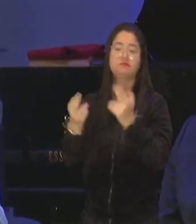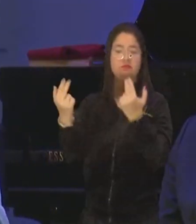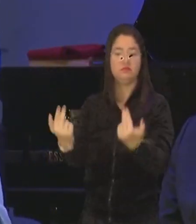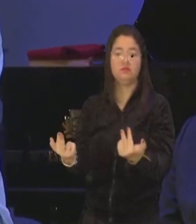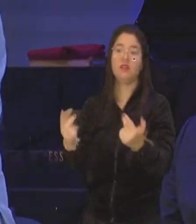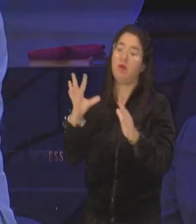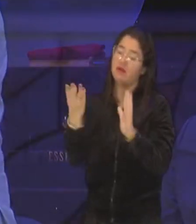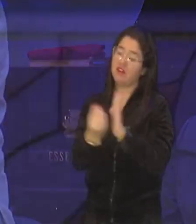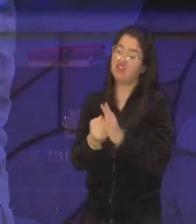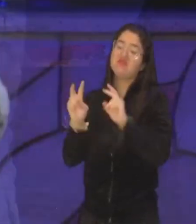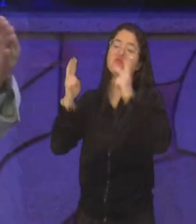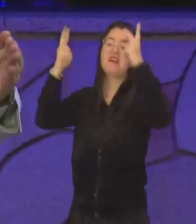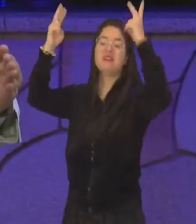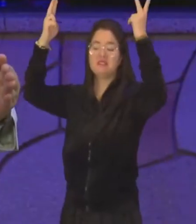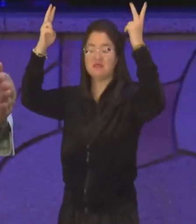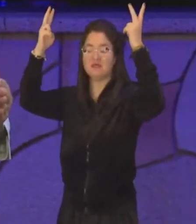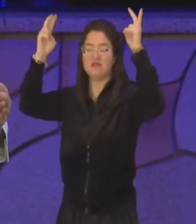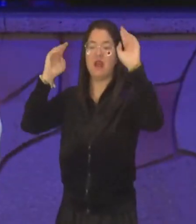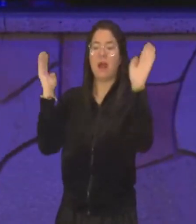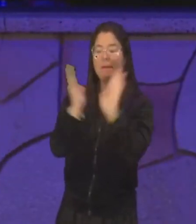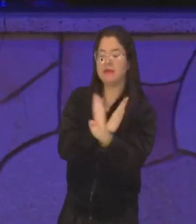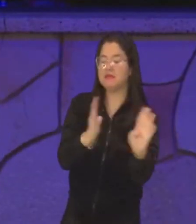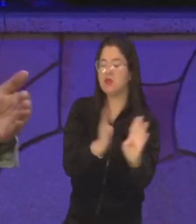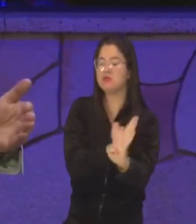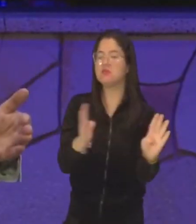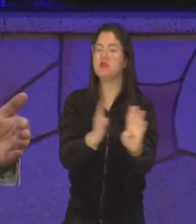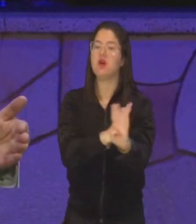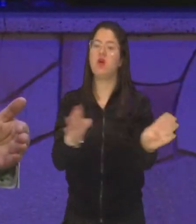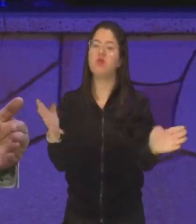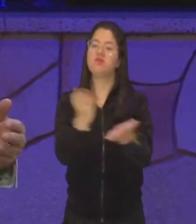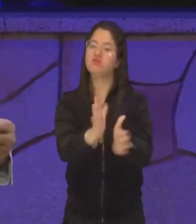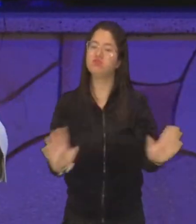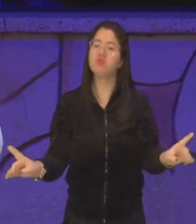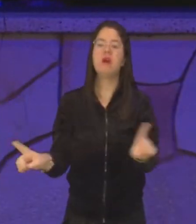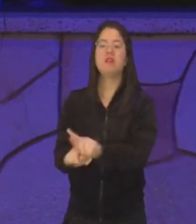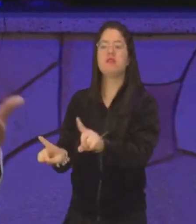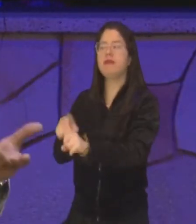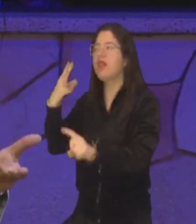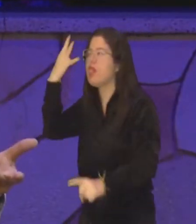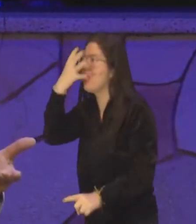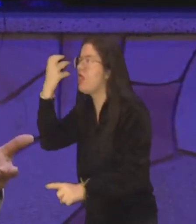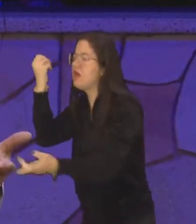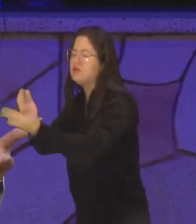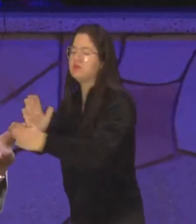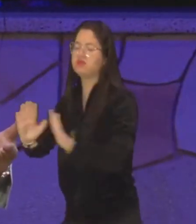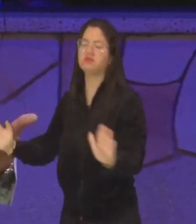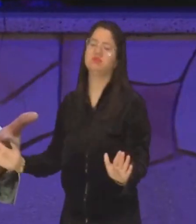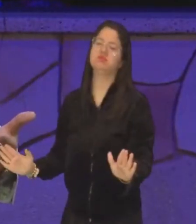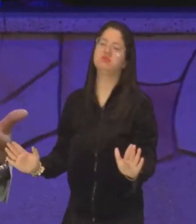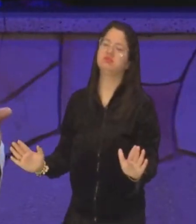igreja vence, tanto a perseguição quanto a sedução. Arrependimento.